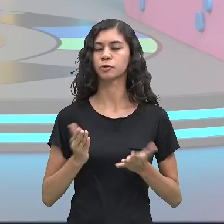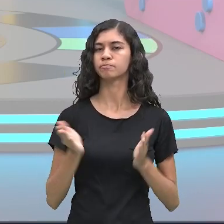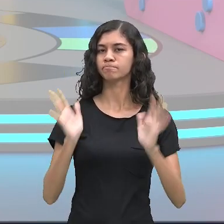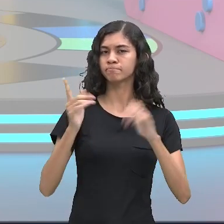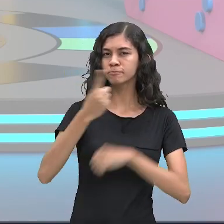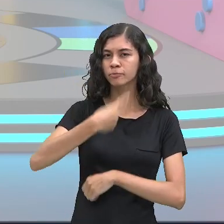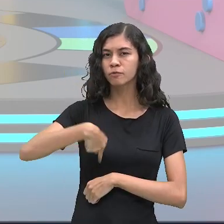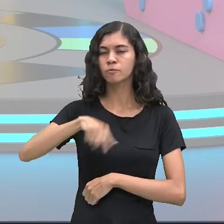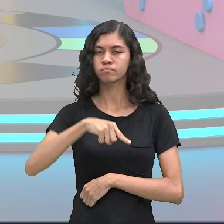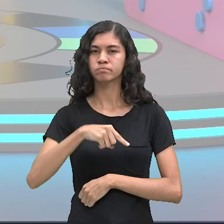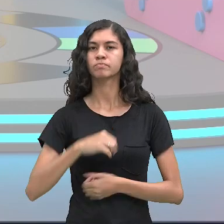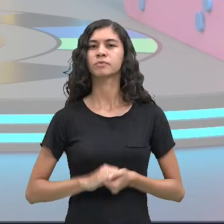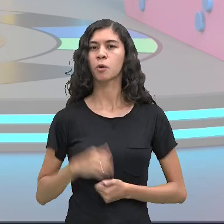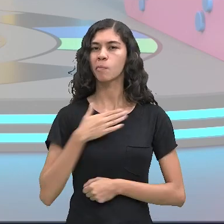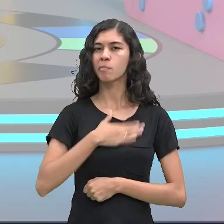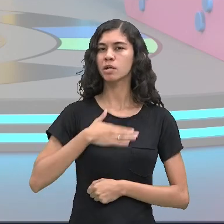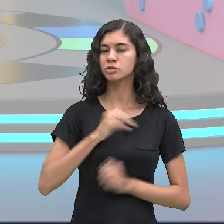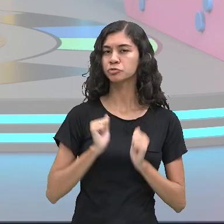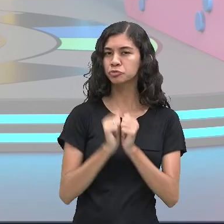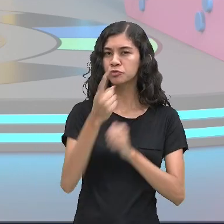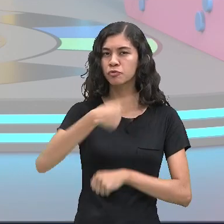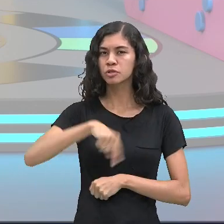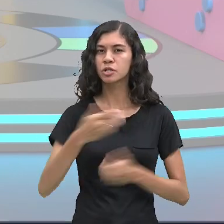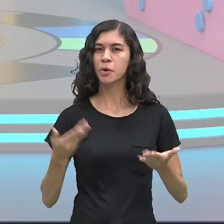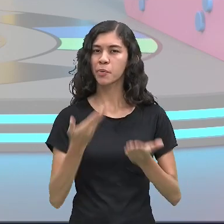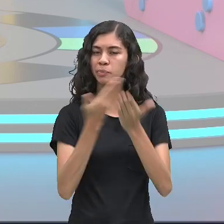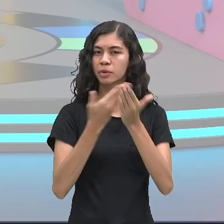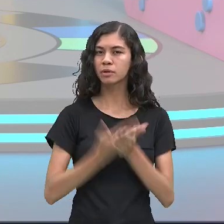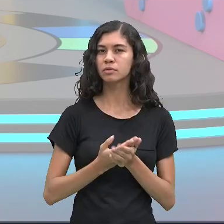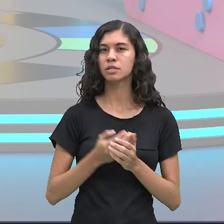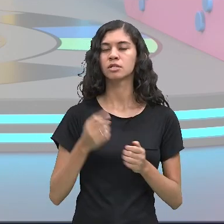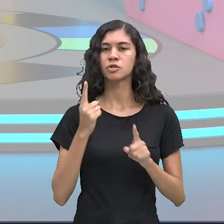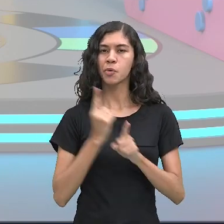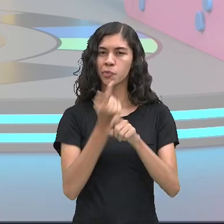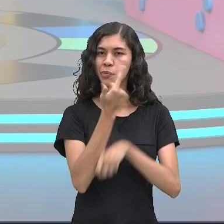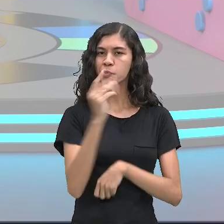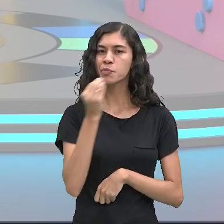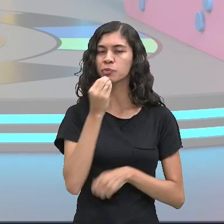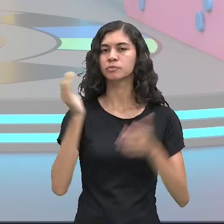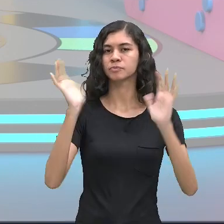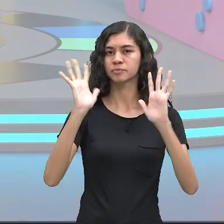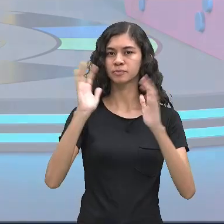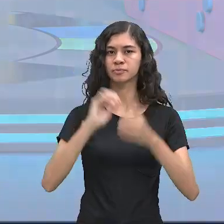de vocês. Foi uma honra estar com vocês e nós nos encontramos numa próxima. Tchau,